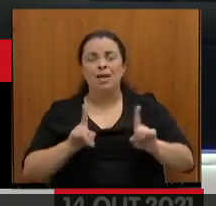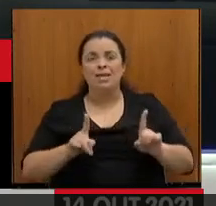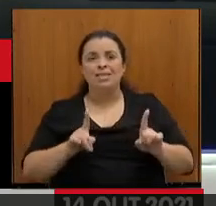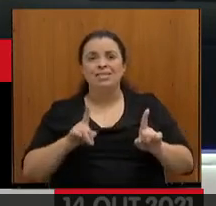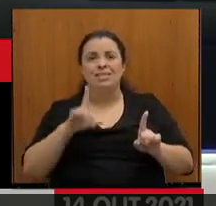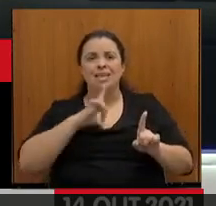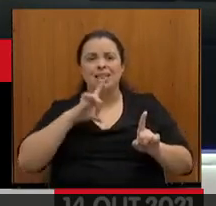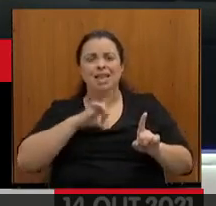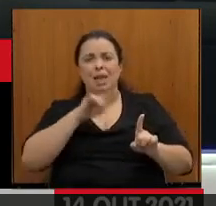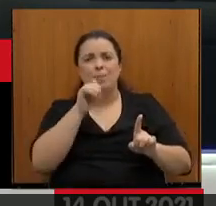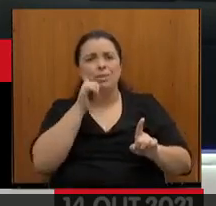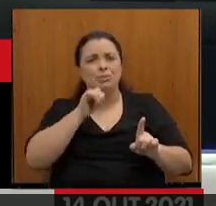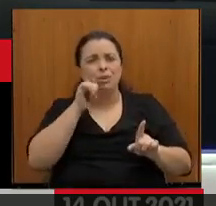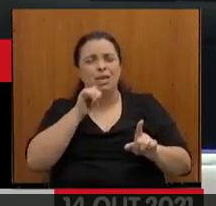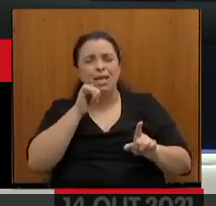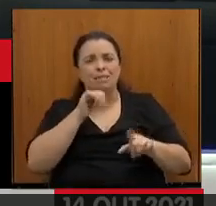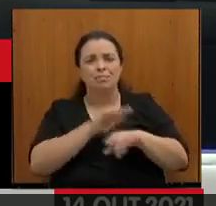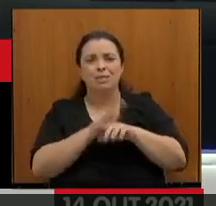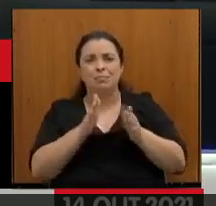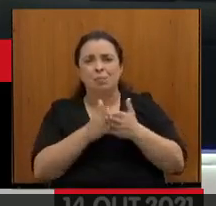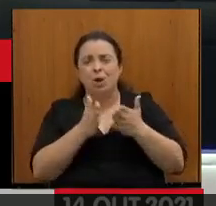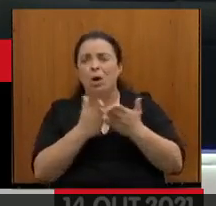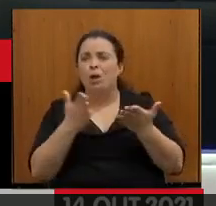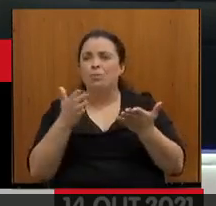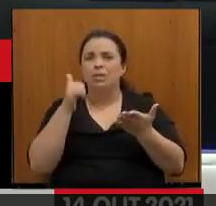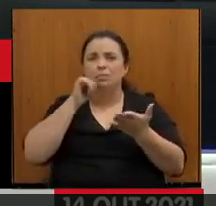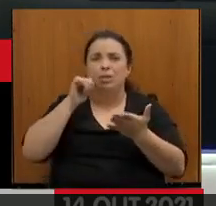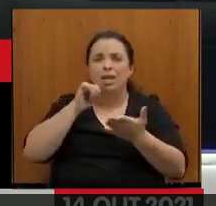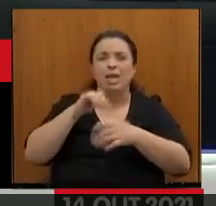para as mulheres negras, para as mulheres